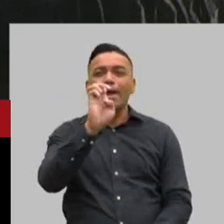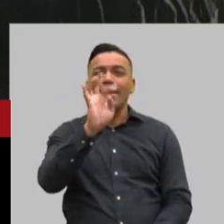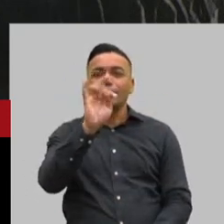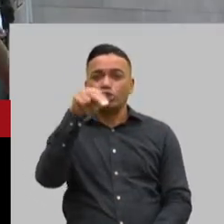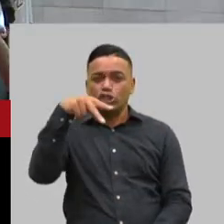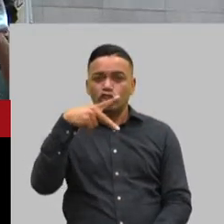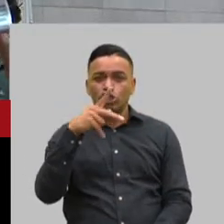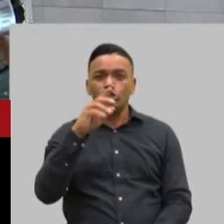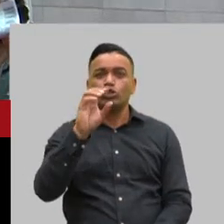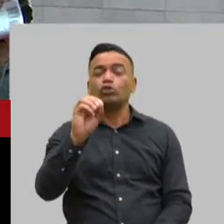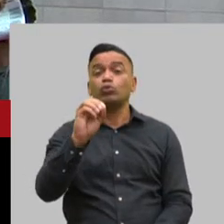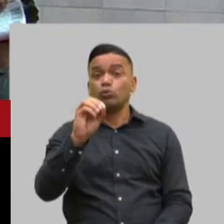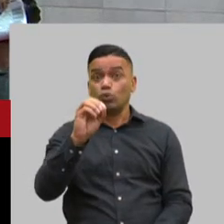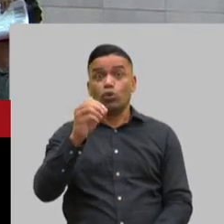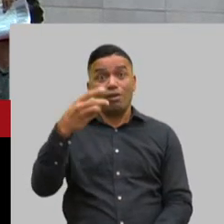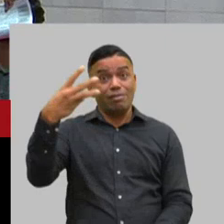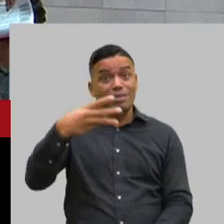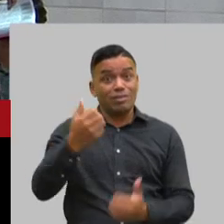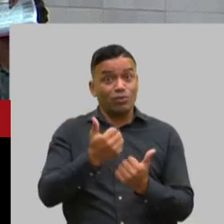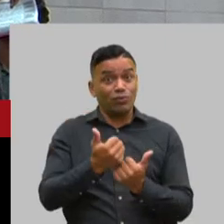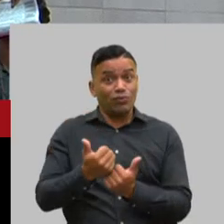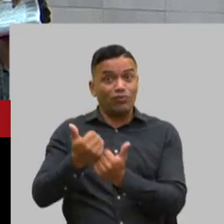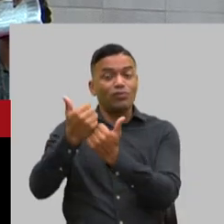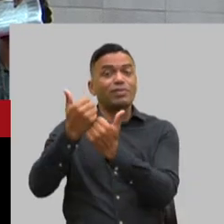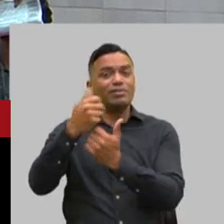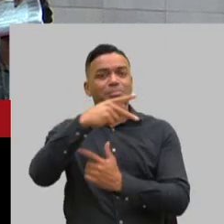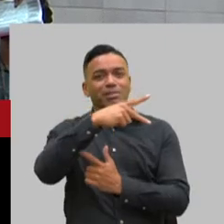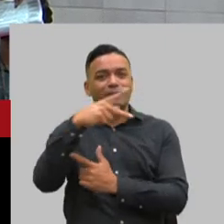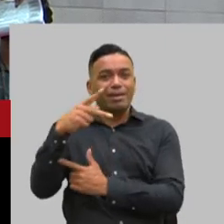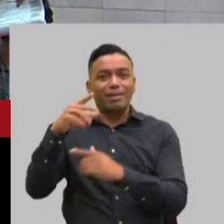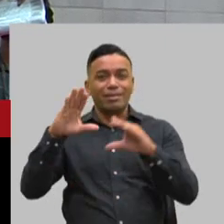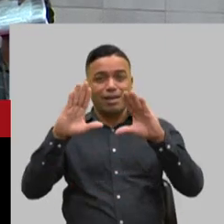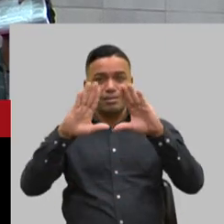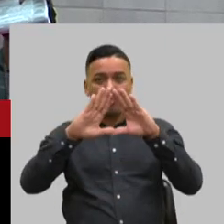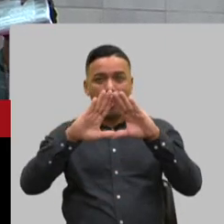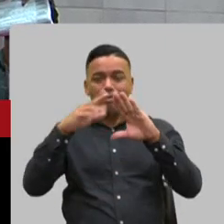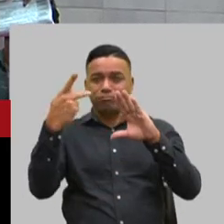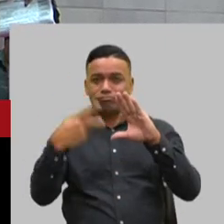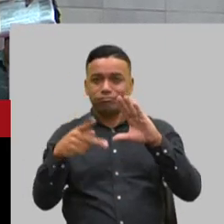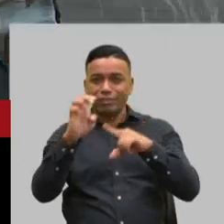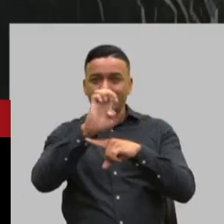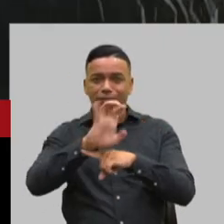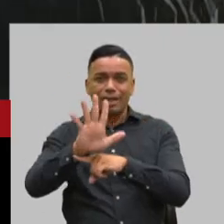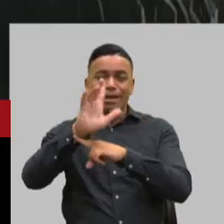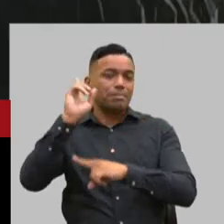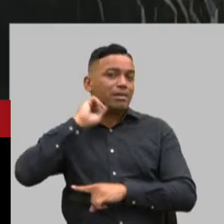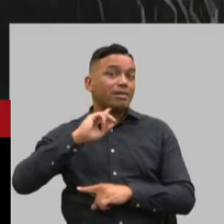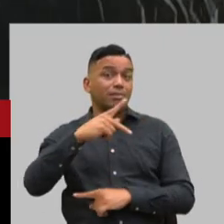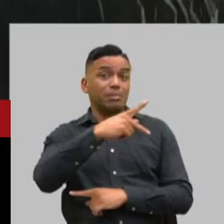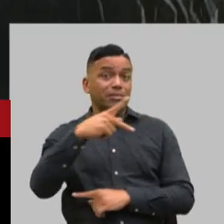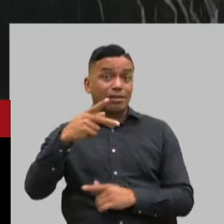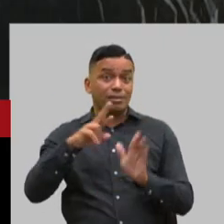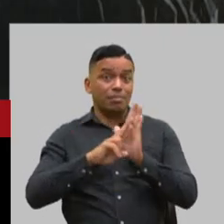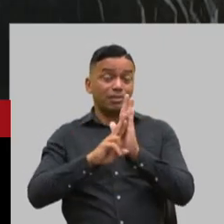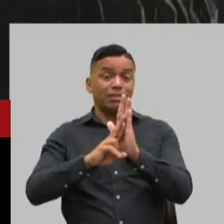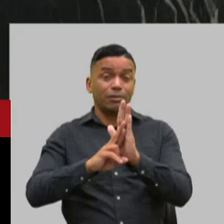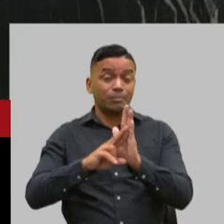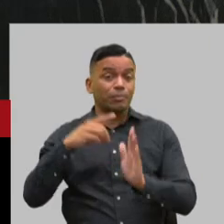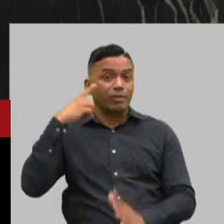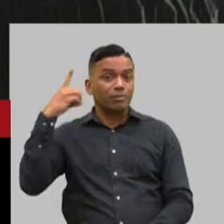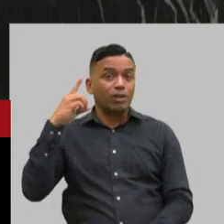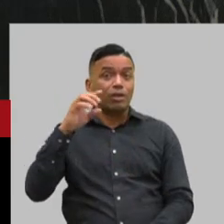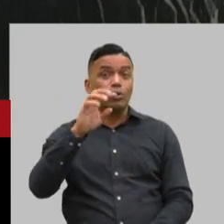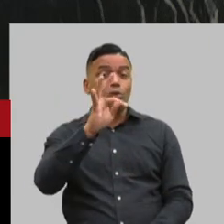terceiro vice-presidente da Assembleia Legislativa de Minas Gerais, representando aqui o presidente da Assembleia, deputado Tadeu Martins